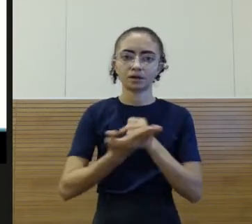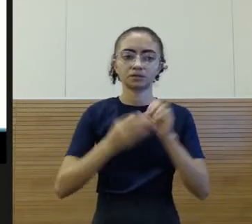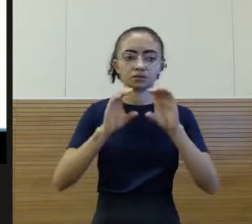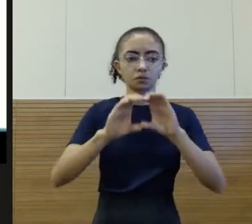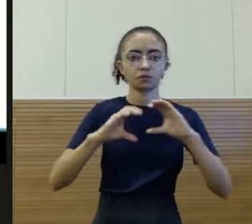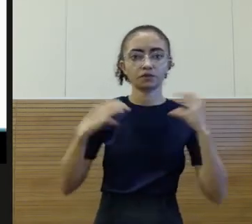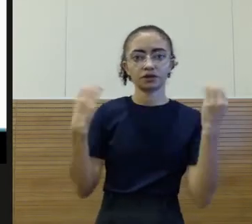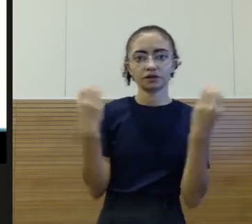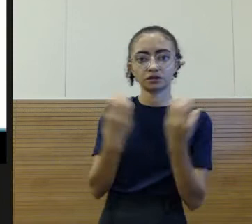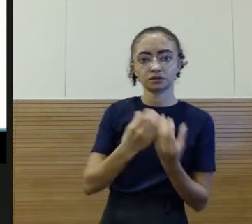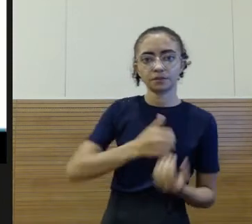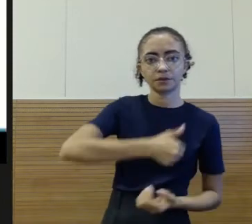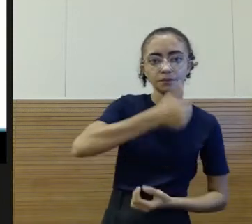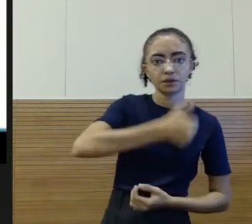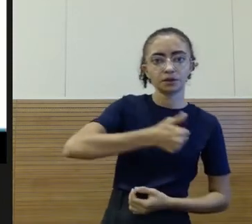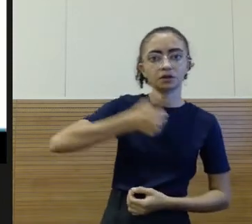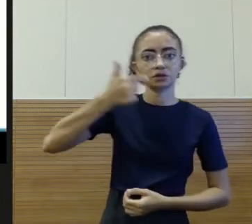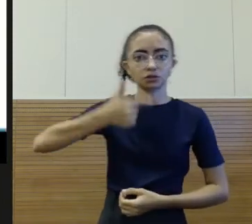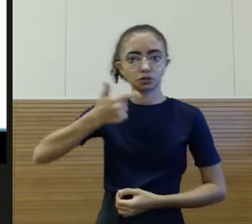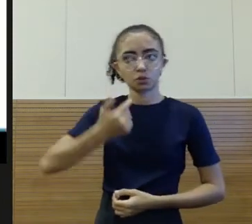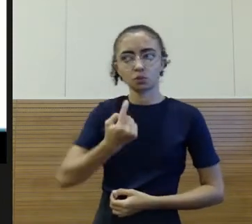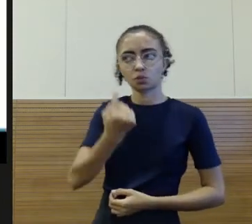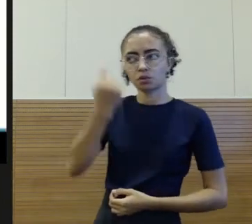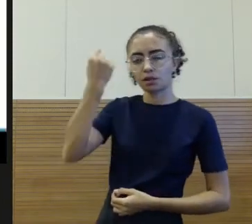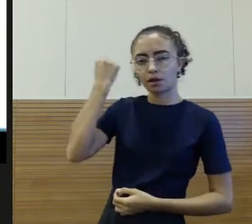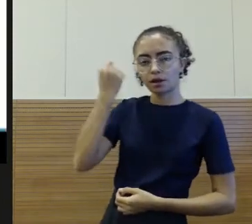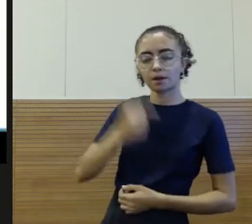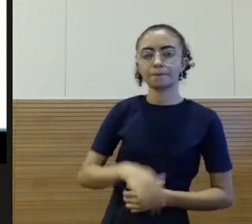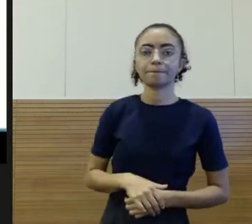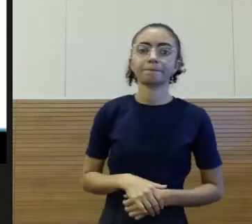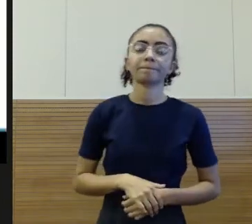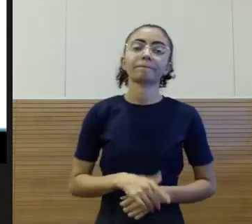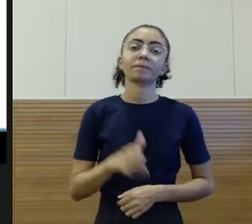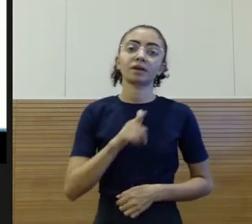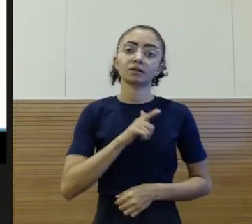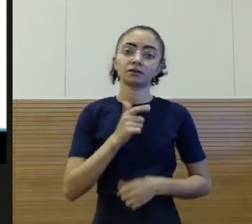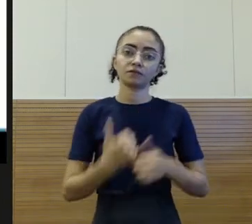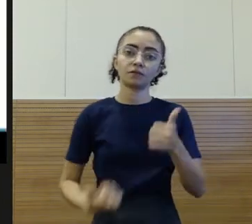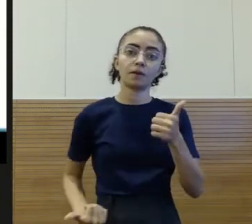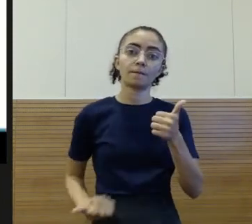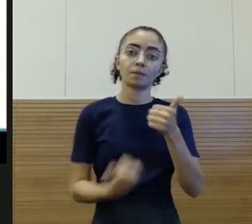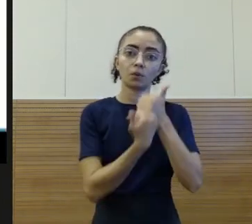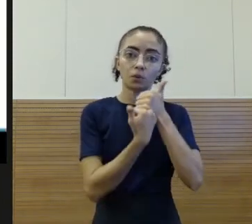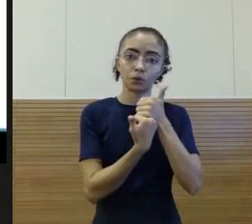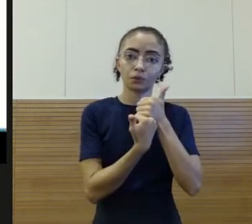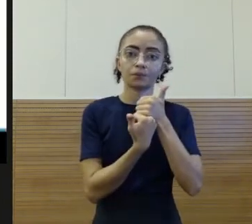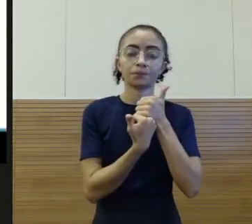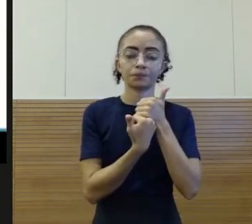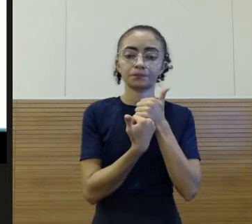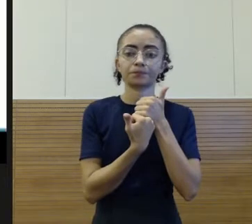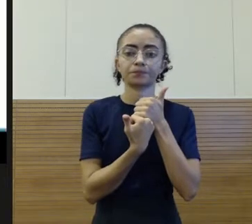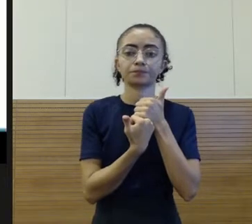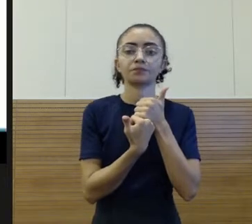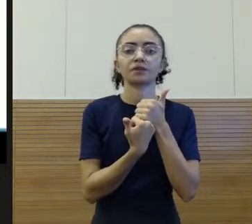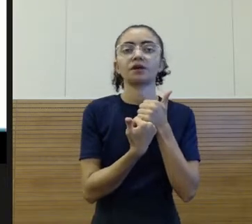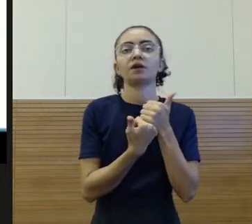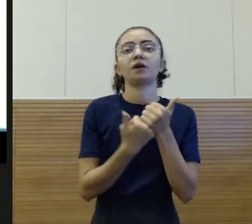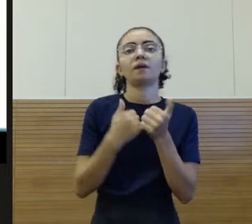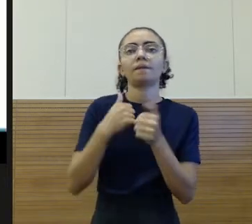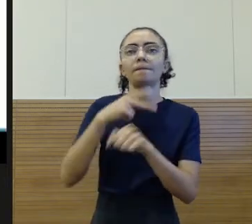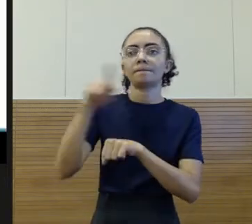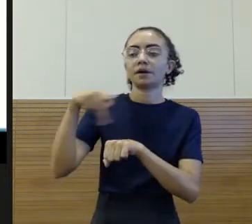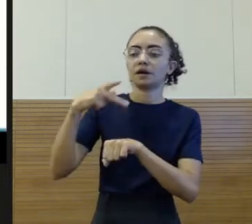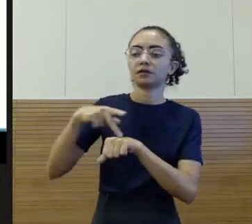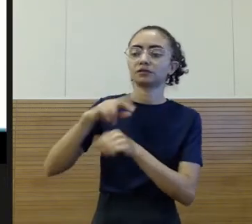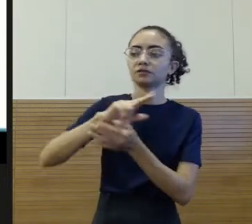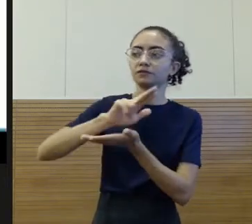e a segunda, e, no meio, tivemos um apoio acelerado de vários países com